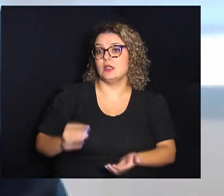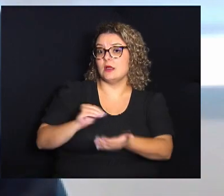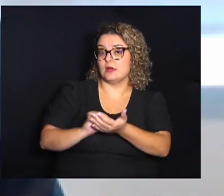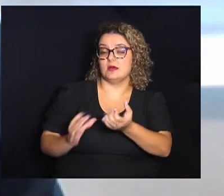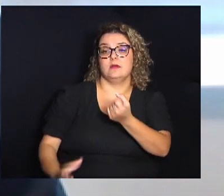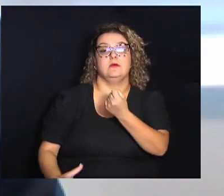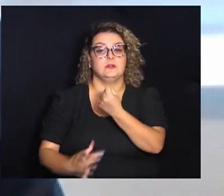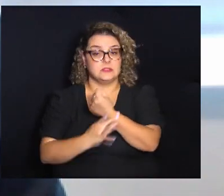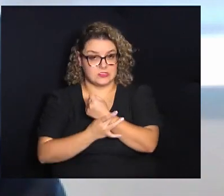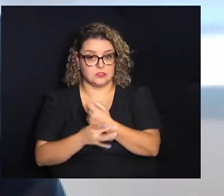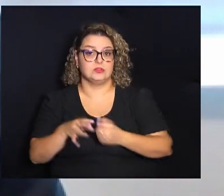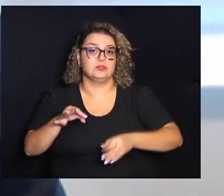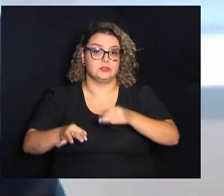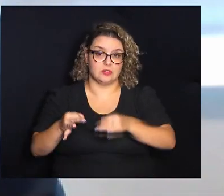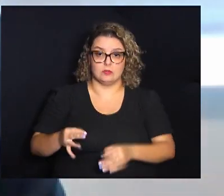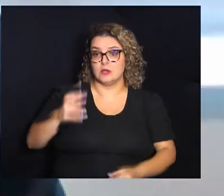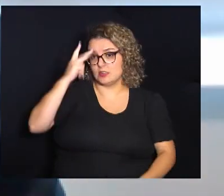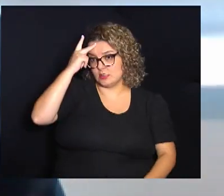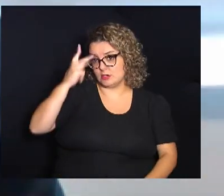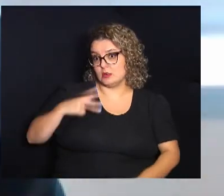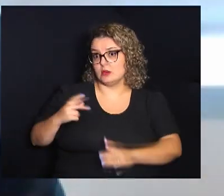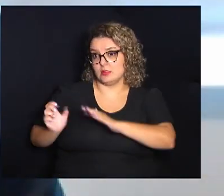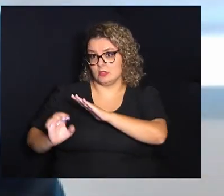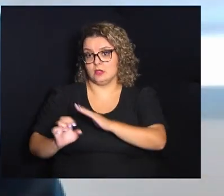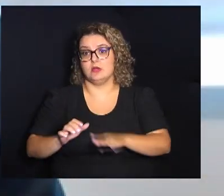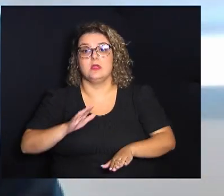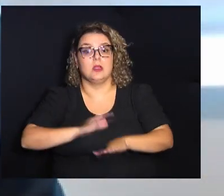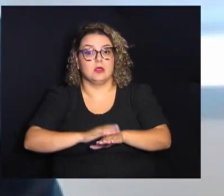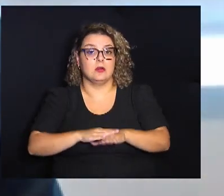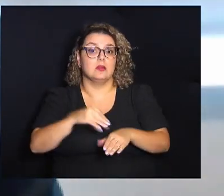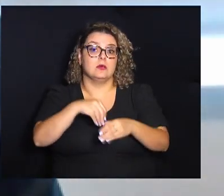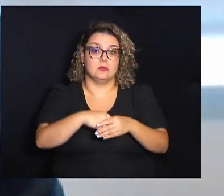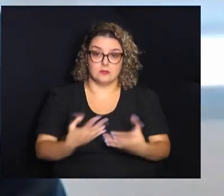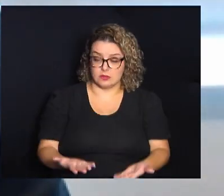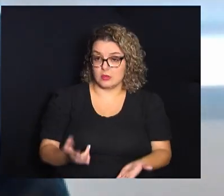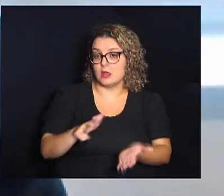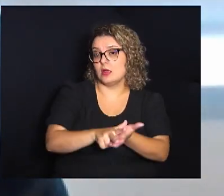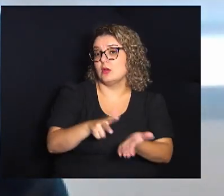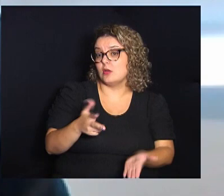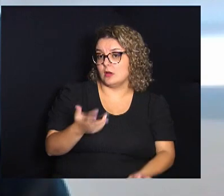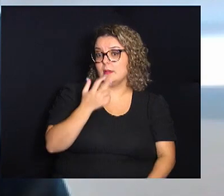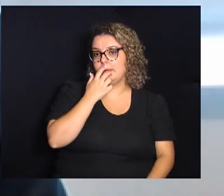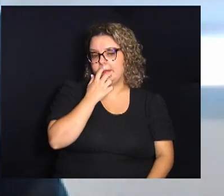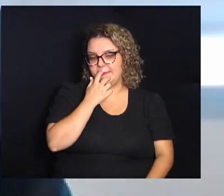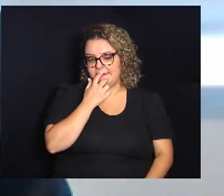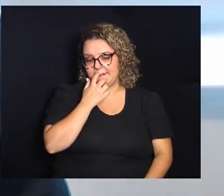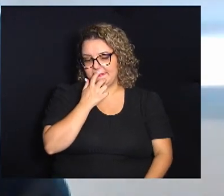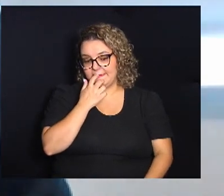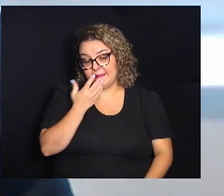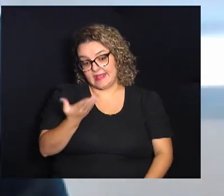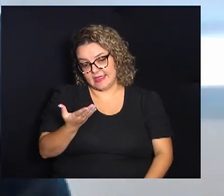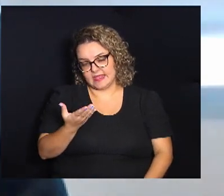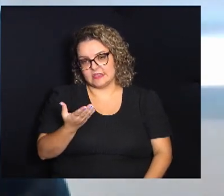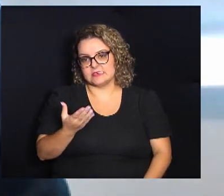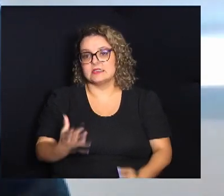para as próprias empresas que gostariam de atuar aqui dentro. Com a regulamentação, essa insegurança jurídica ela